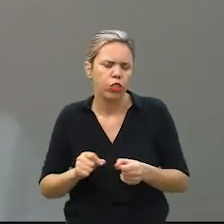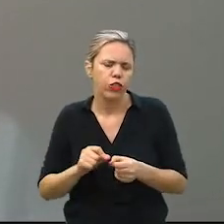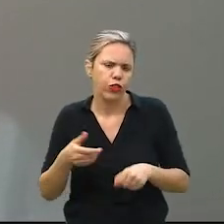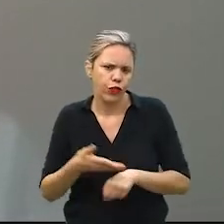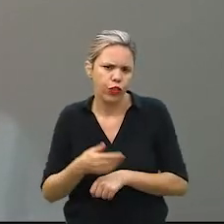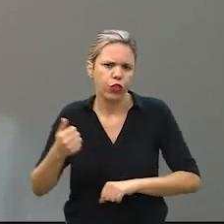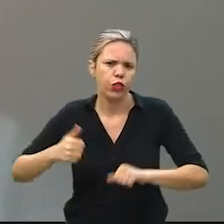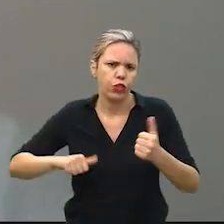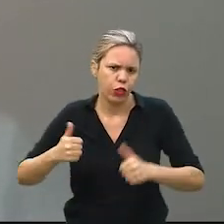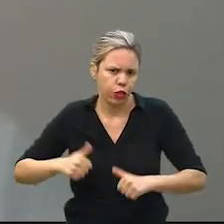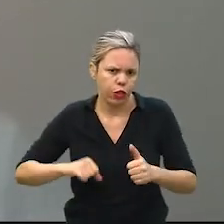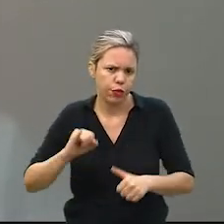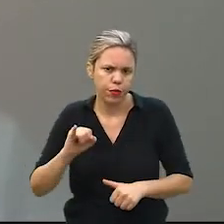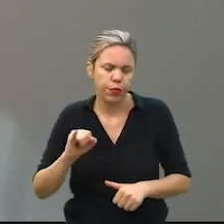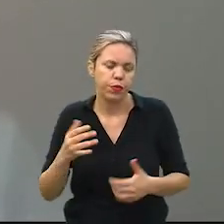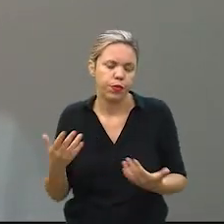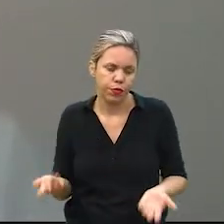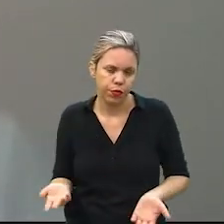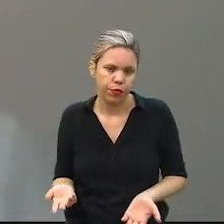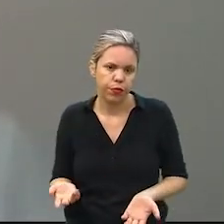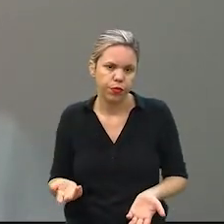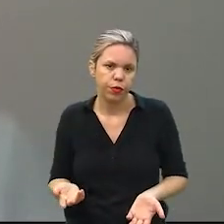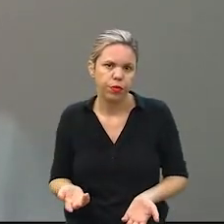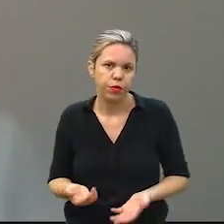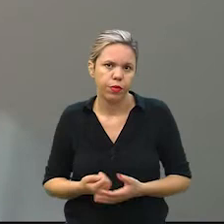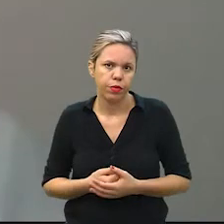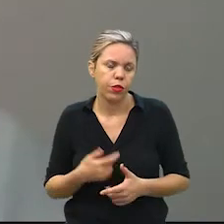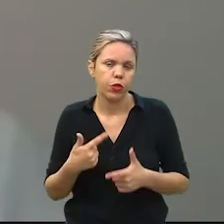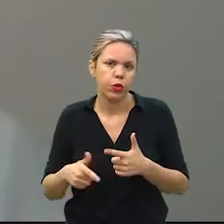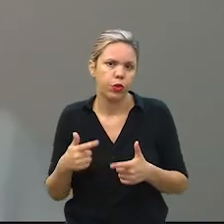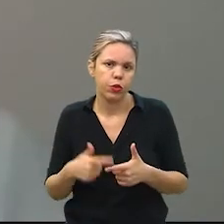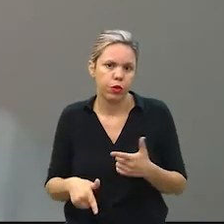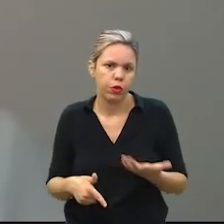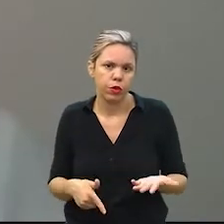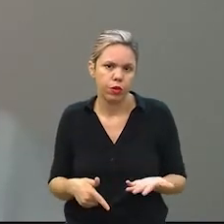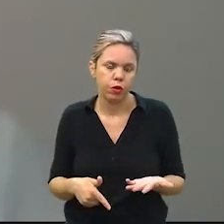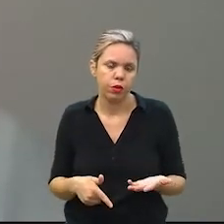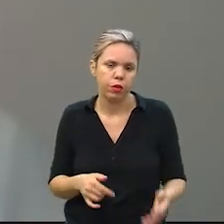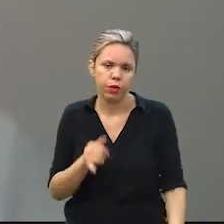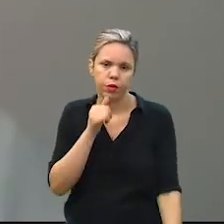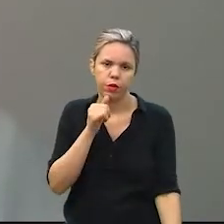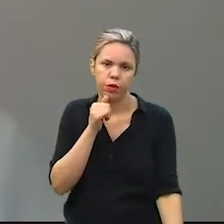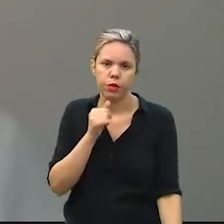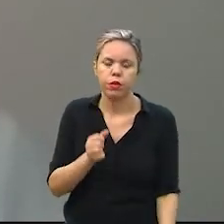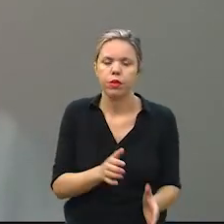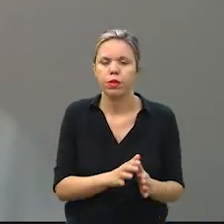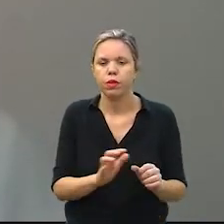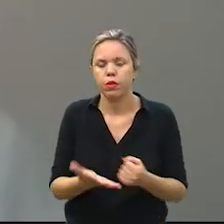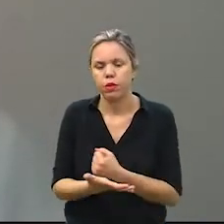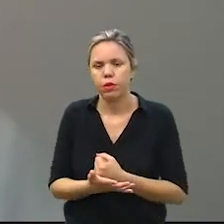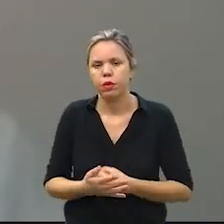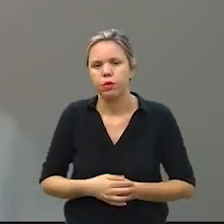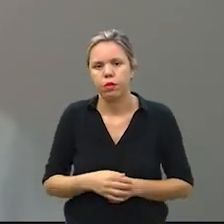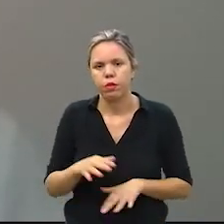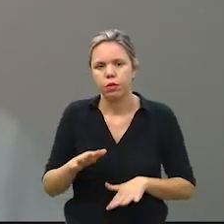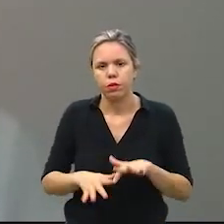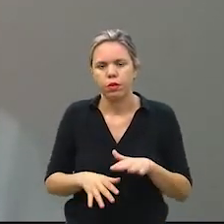essa avaliação, se foi um problema, por exemplo, com a pandemia, nem sempre